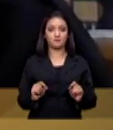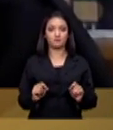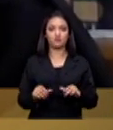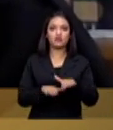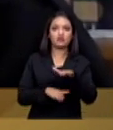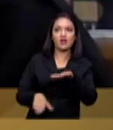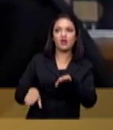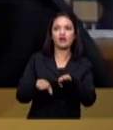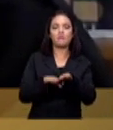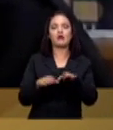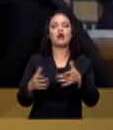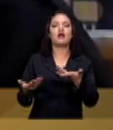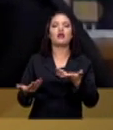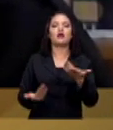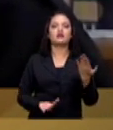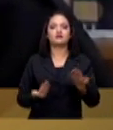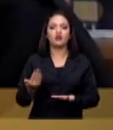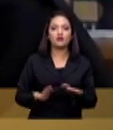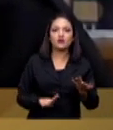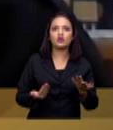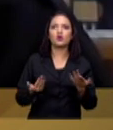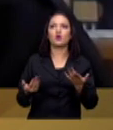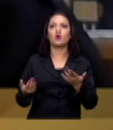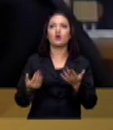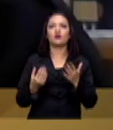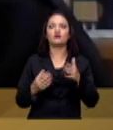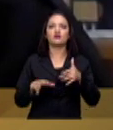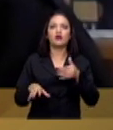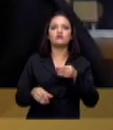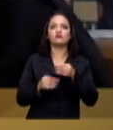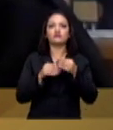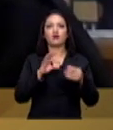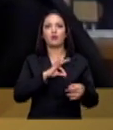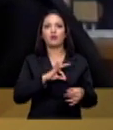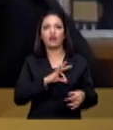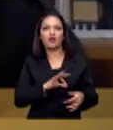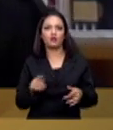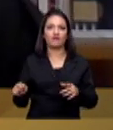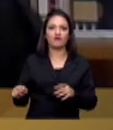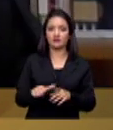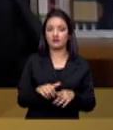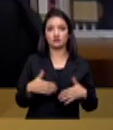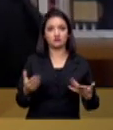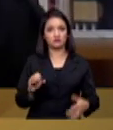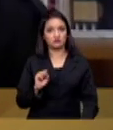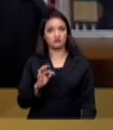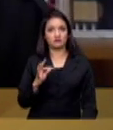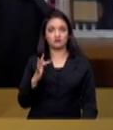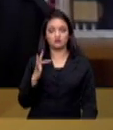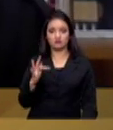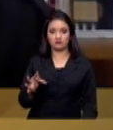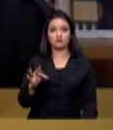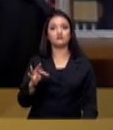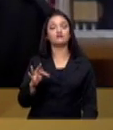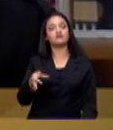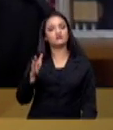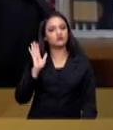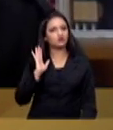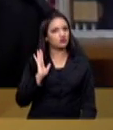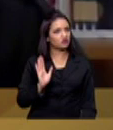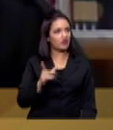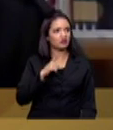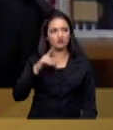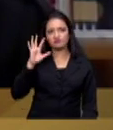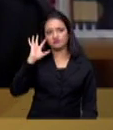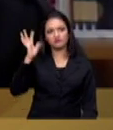equiparar servidor público, conceder aumento ou estender vantagem. É a posição do Supremo Tribunal Federal, ao fundo, livros que não em cabe escura. Isso